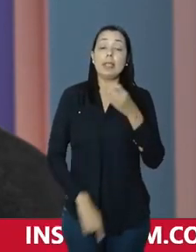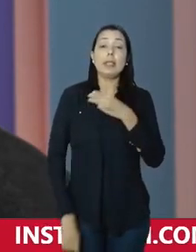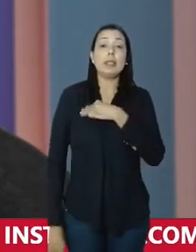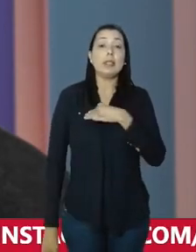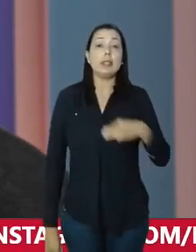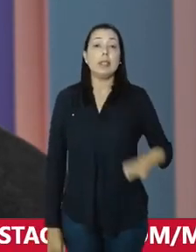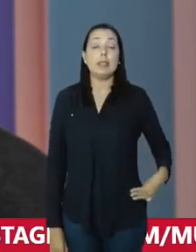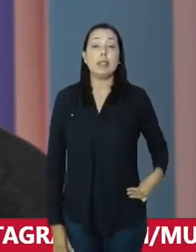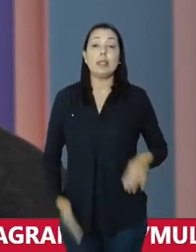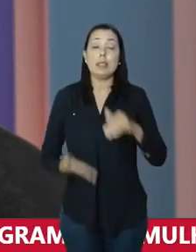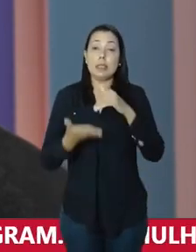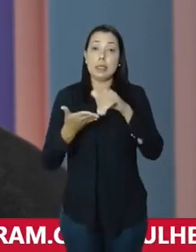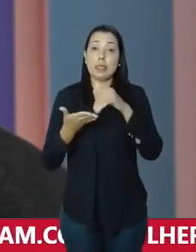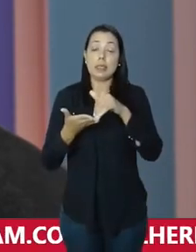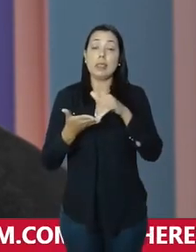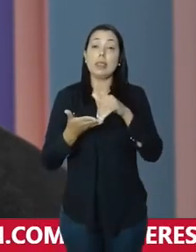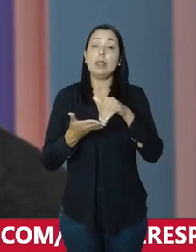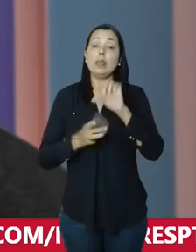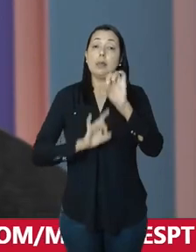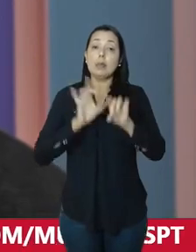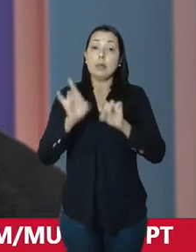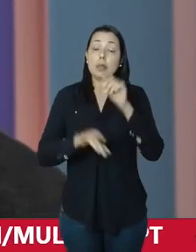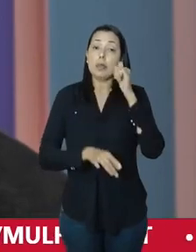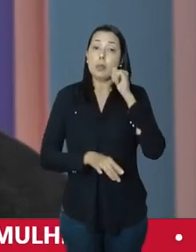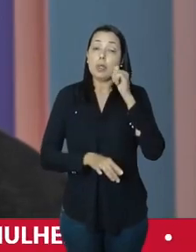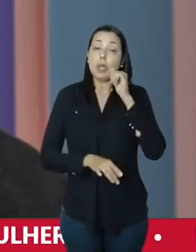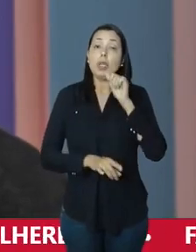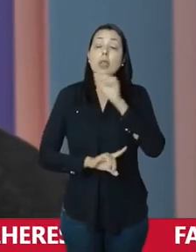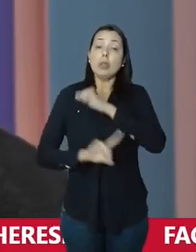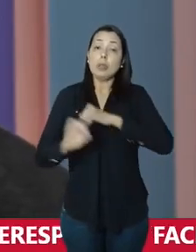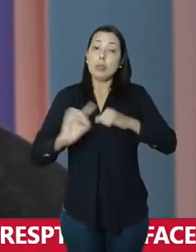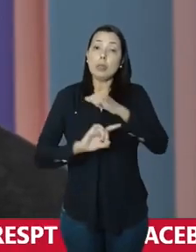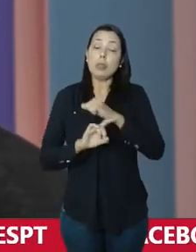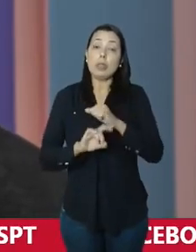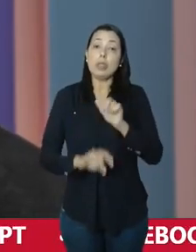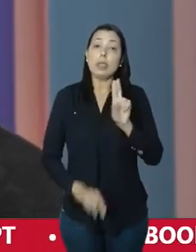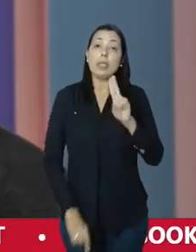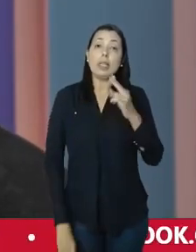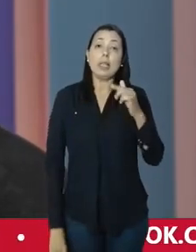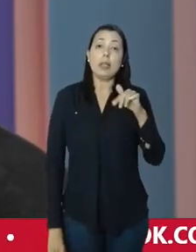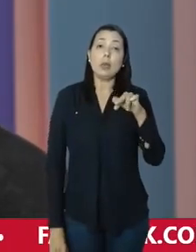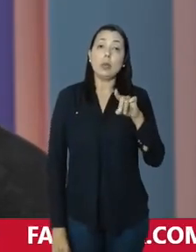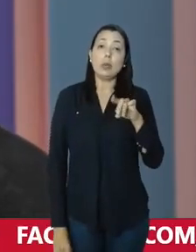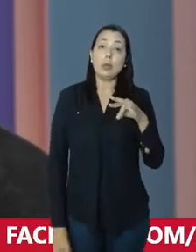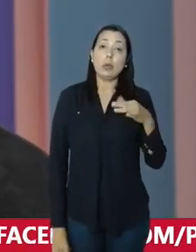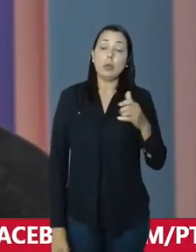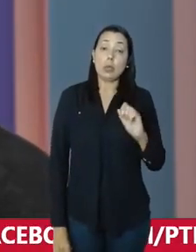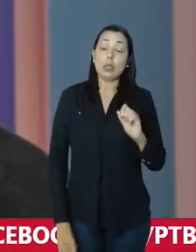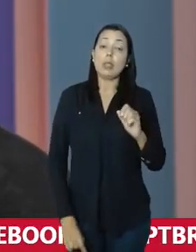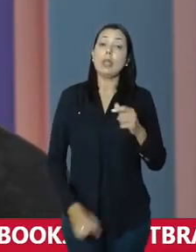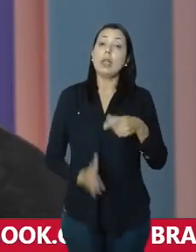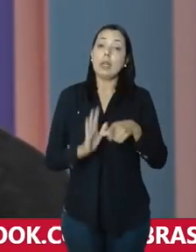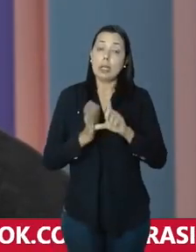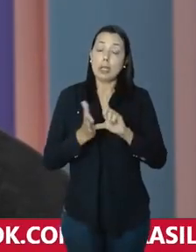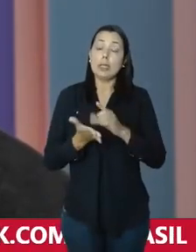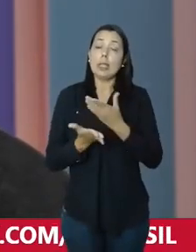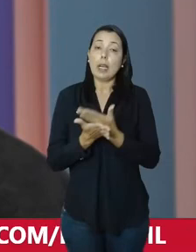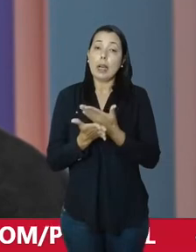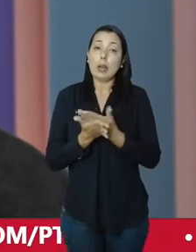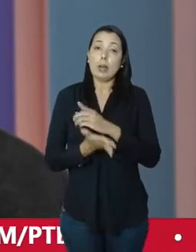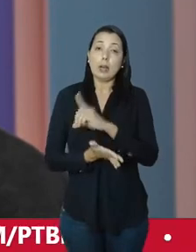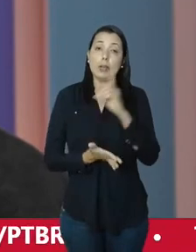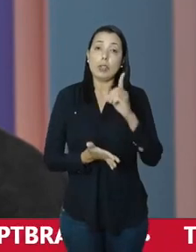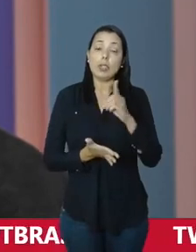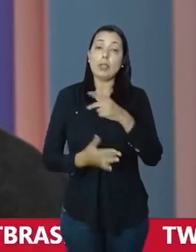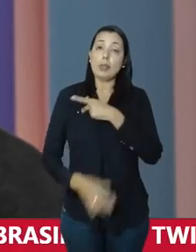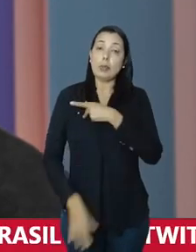da Secretaria Especial de Política para as Mulheres e socióloga Eleonora Menicucci. Antes, nós vamos para a nossa aula do dia